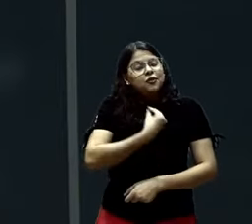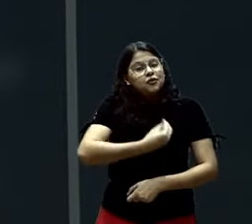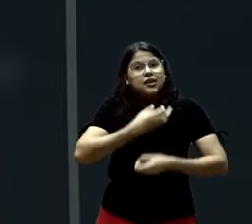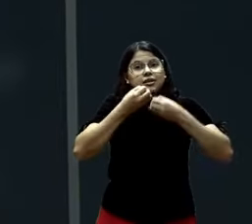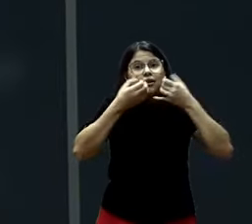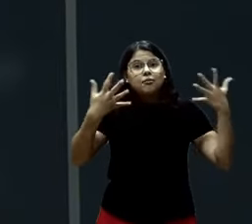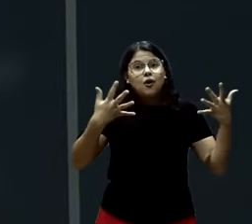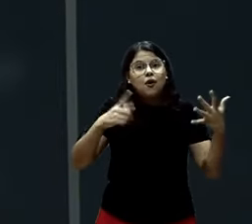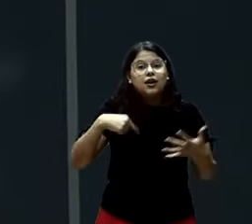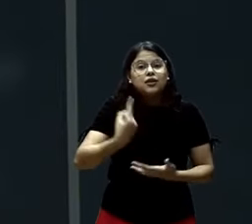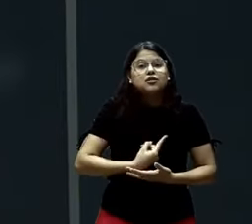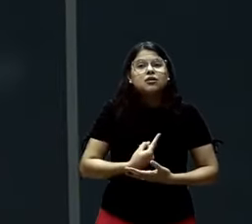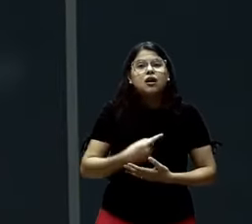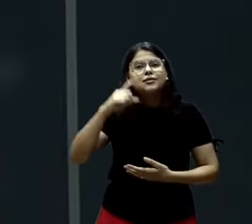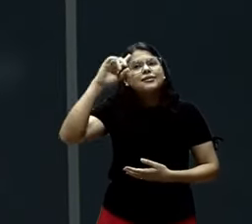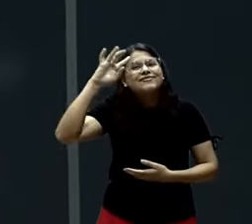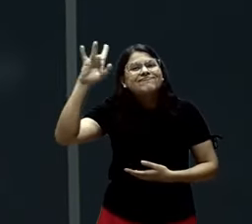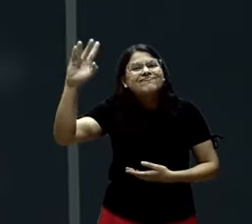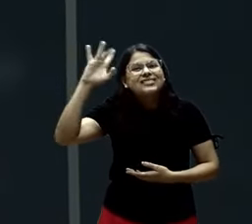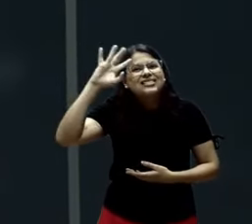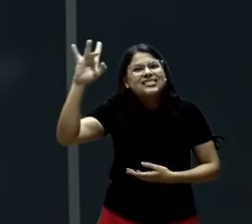a gente não vigia.